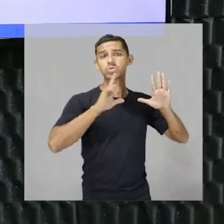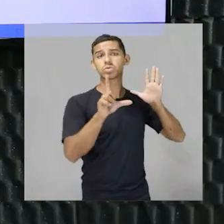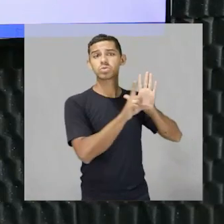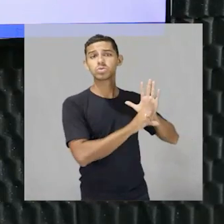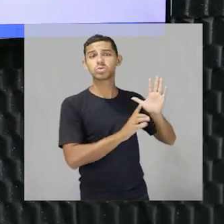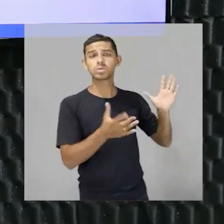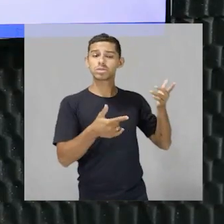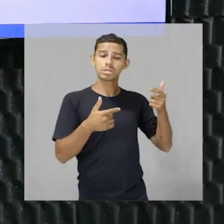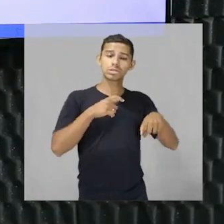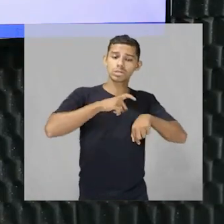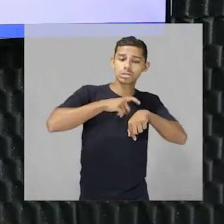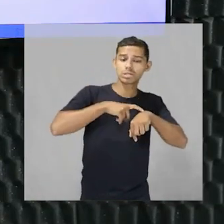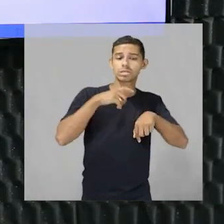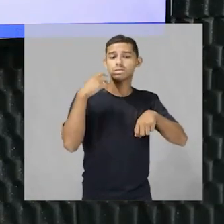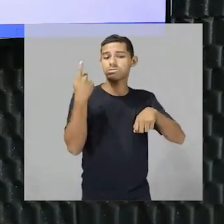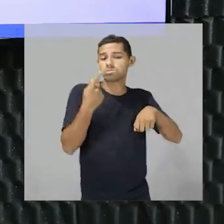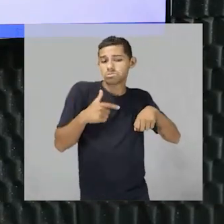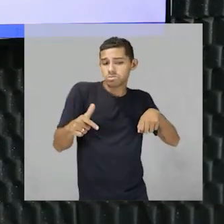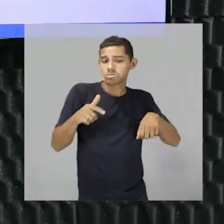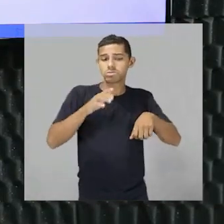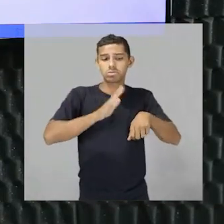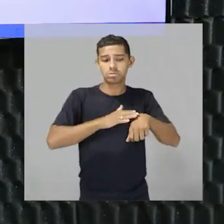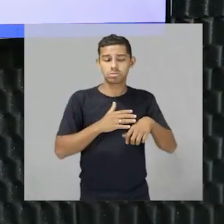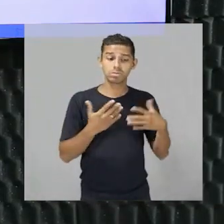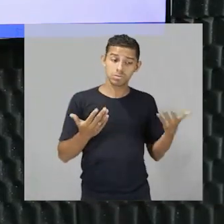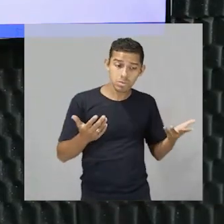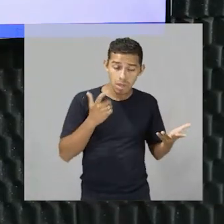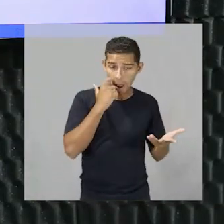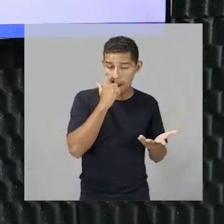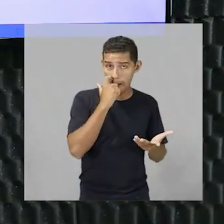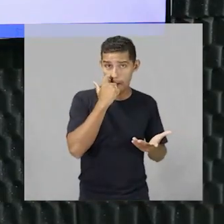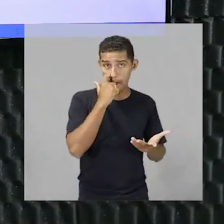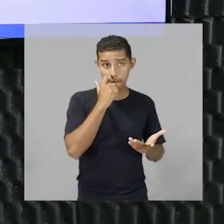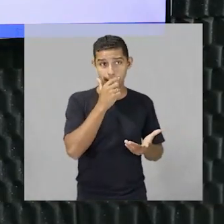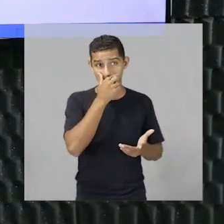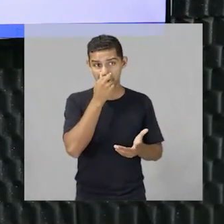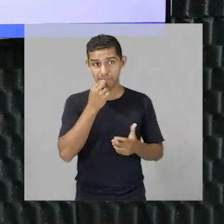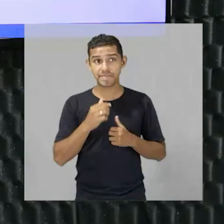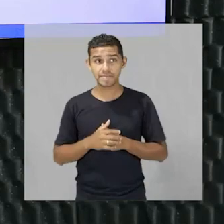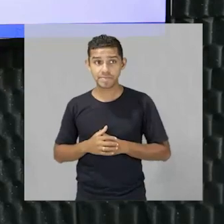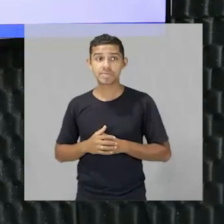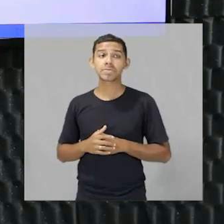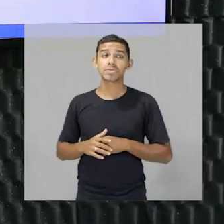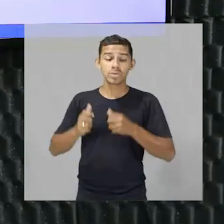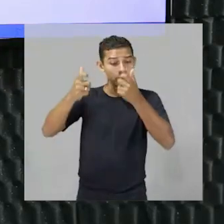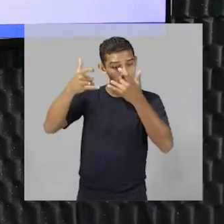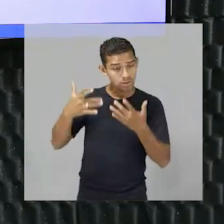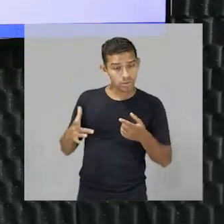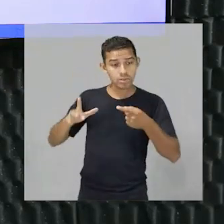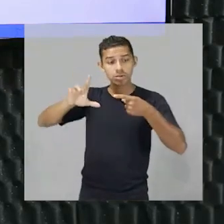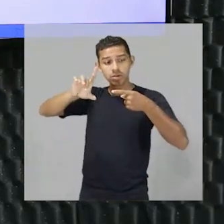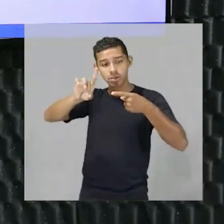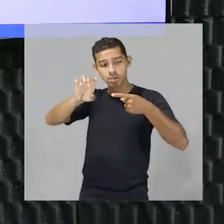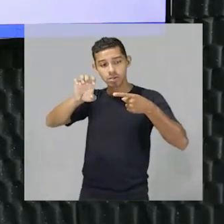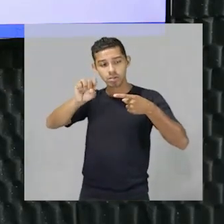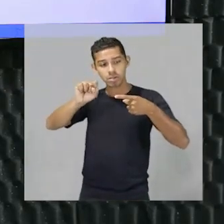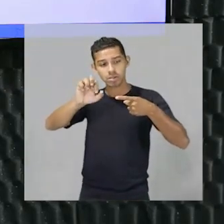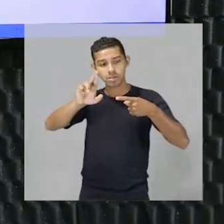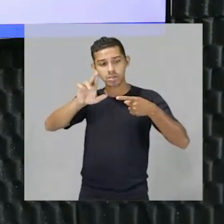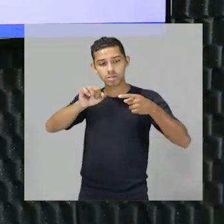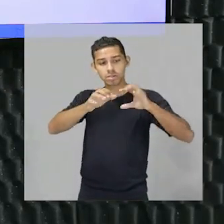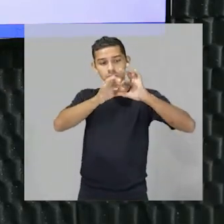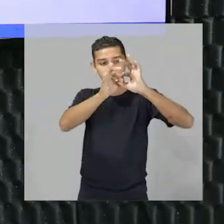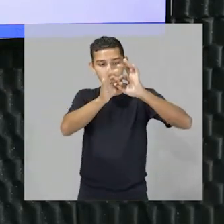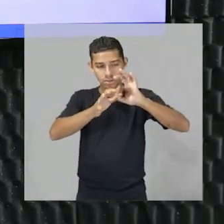né? Ficar à margem da sociedade temporariamente? Seria o desenraizamento cultural e a sua